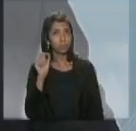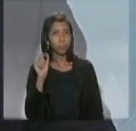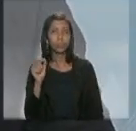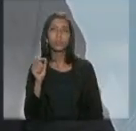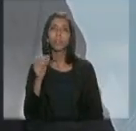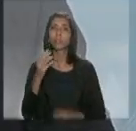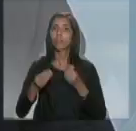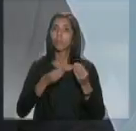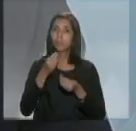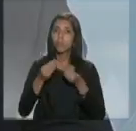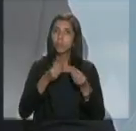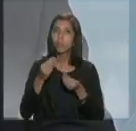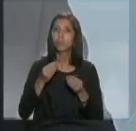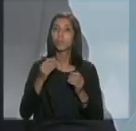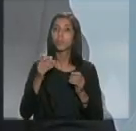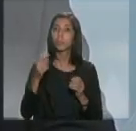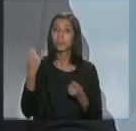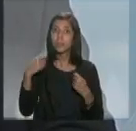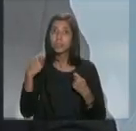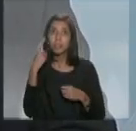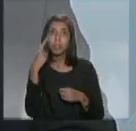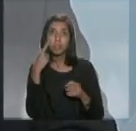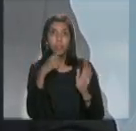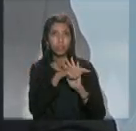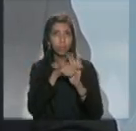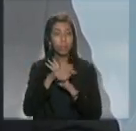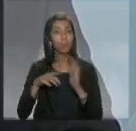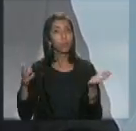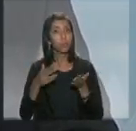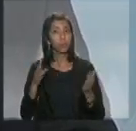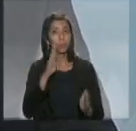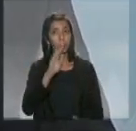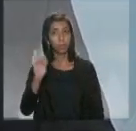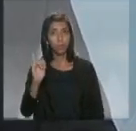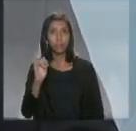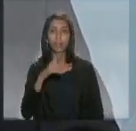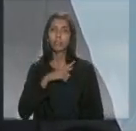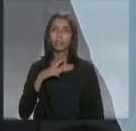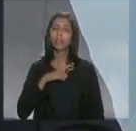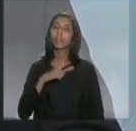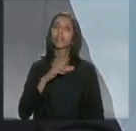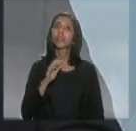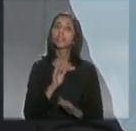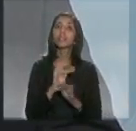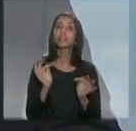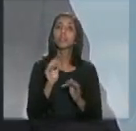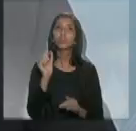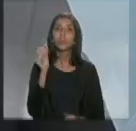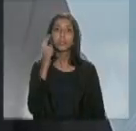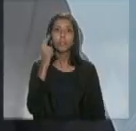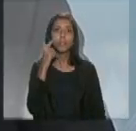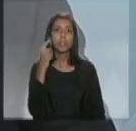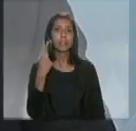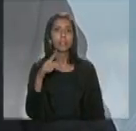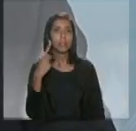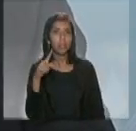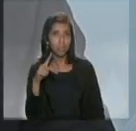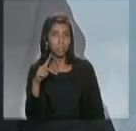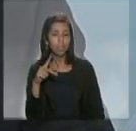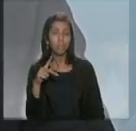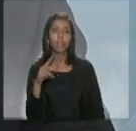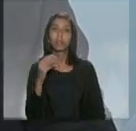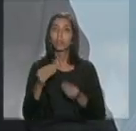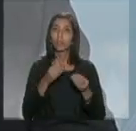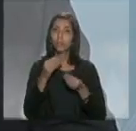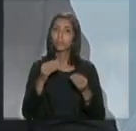gente indícios de irregularidade que podem ser verificados em campo. Então, hoje o BI a gente está usando basicamente para planejamento das ações de auditoria